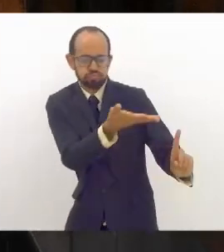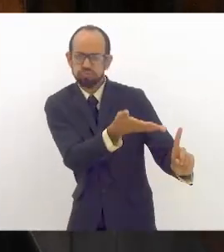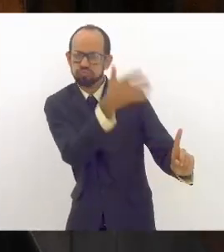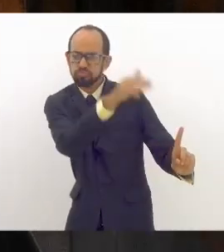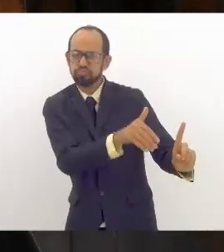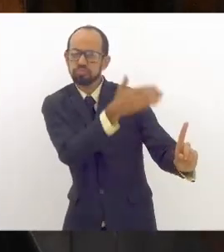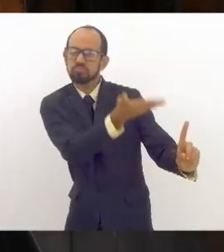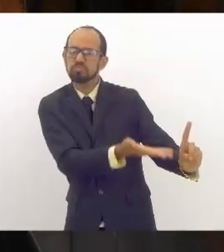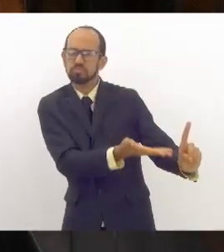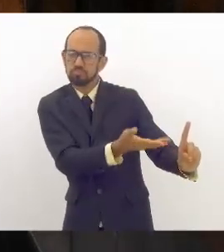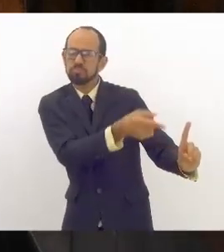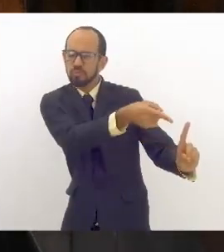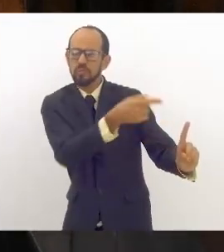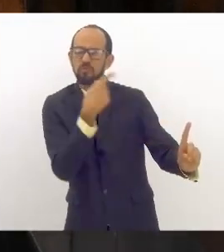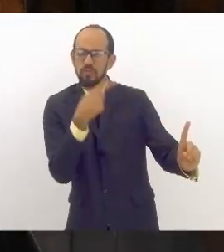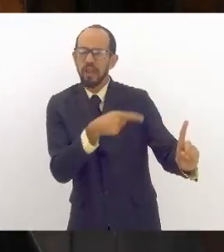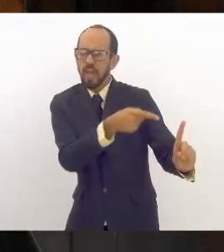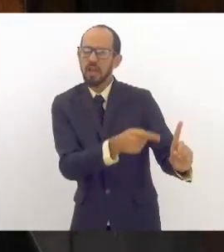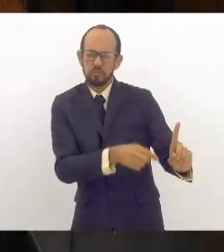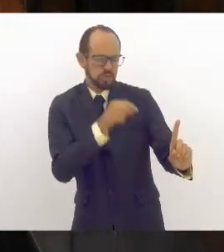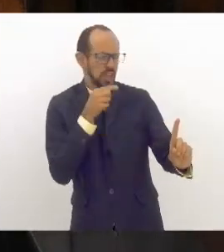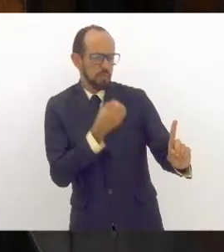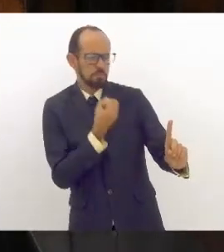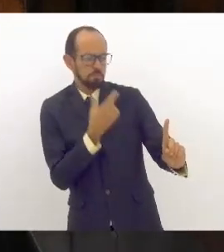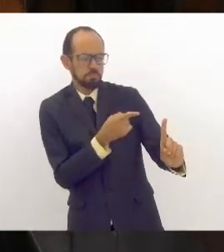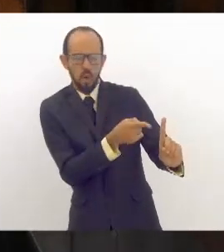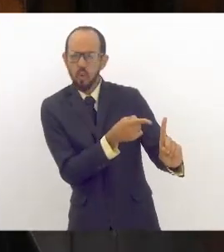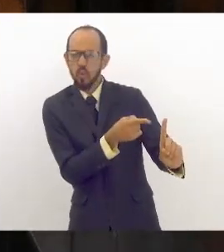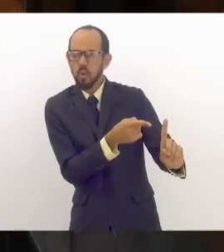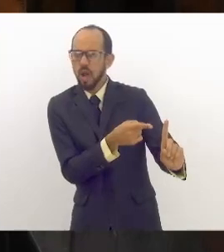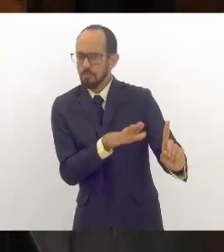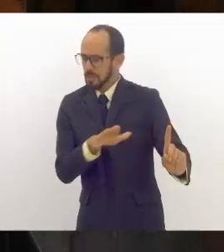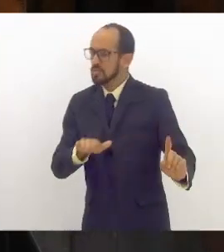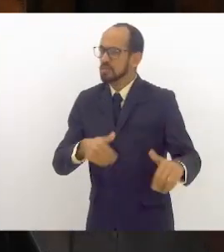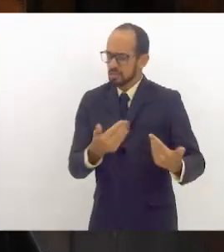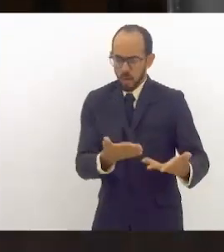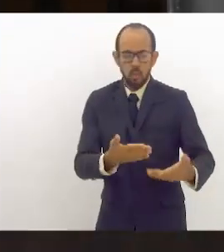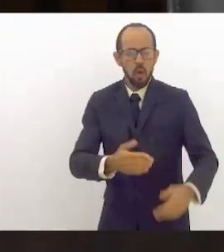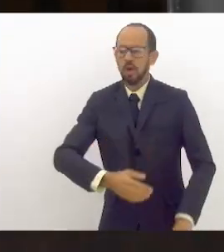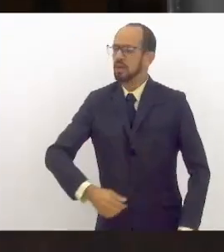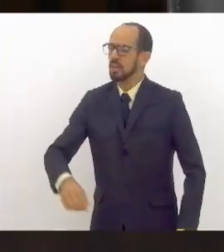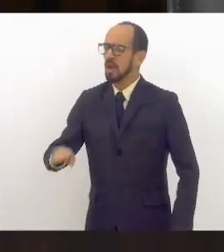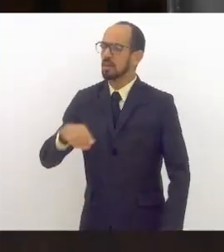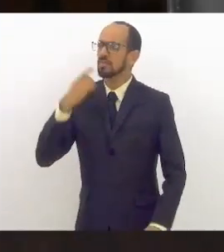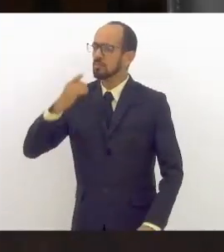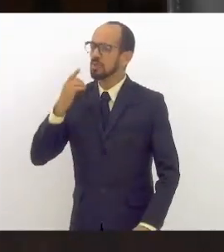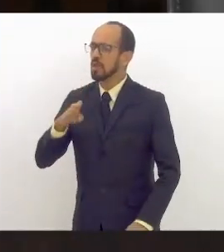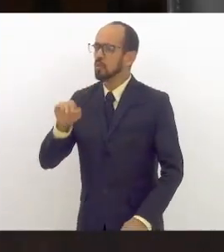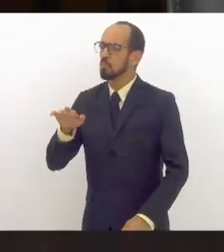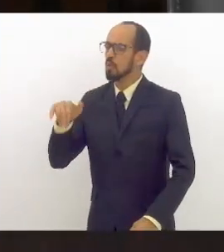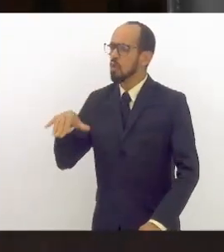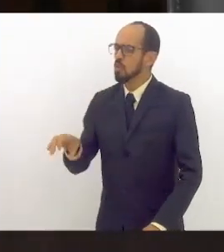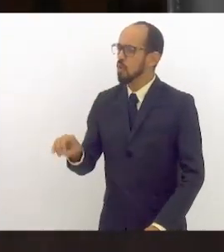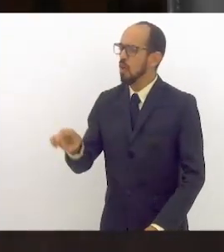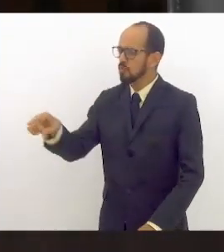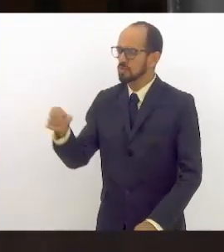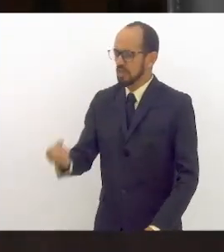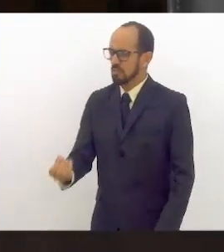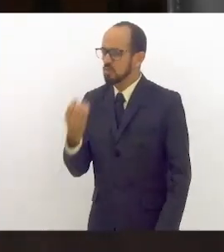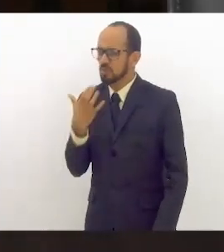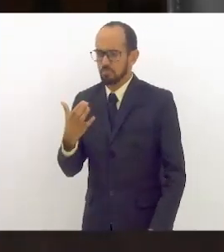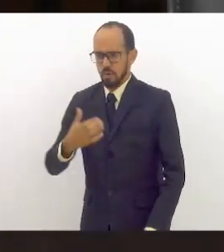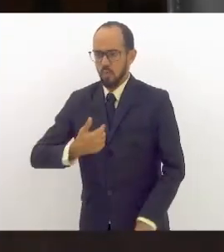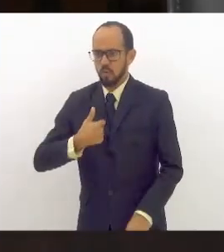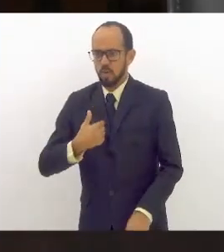nossos parceiros os nossos amigos Bruno você é um deputado muito bom são Deputado muito técnico muito bom eu tenho